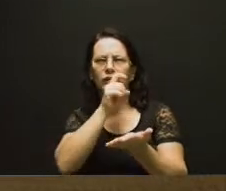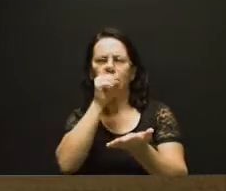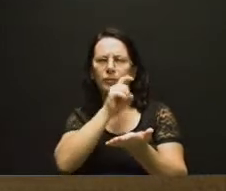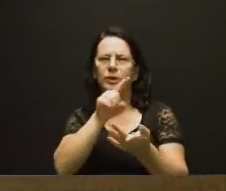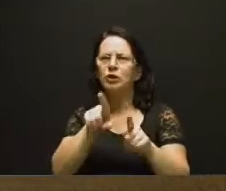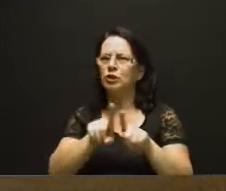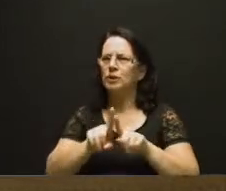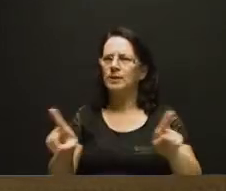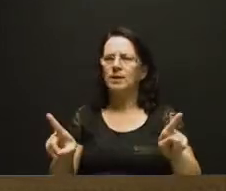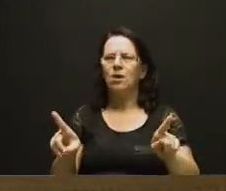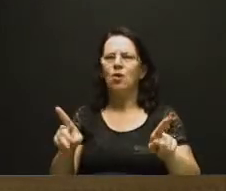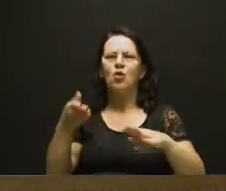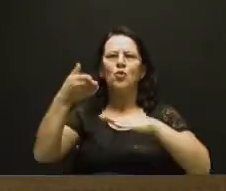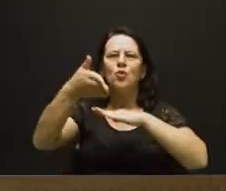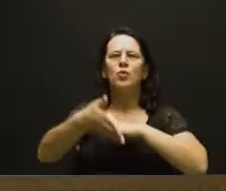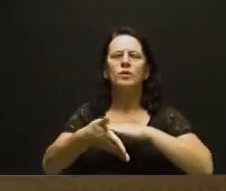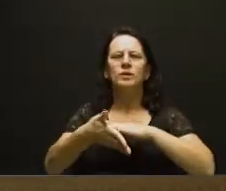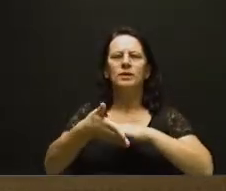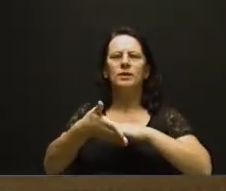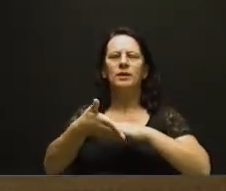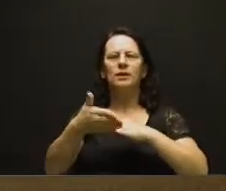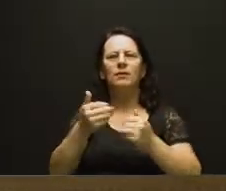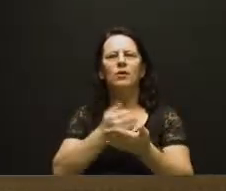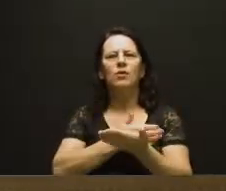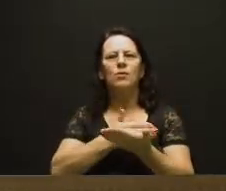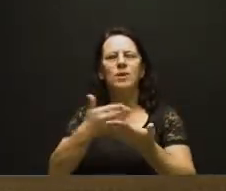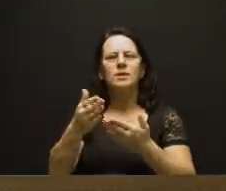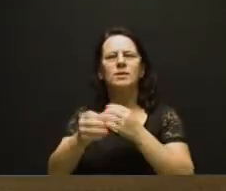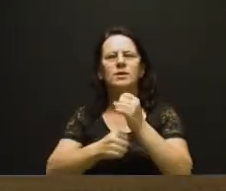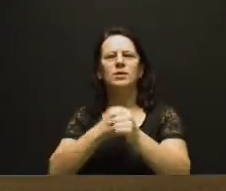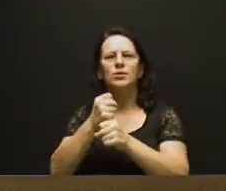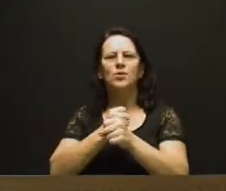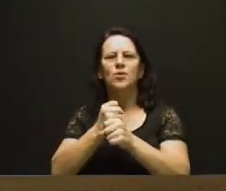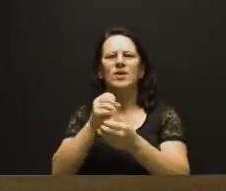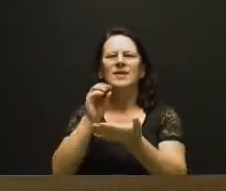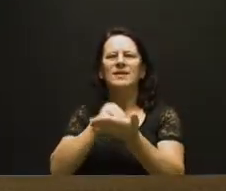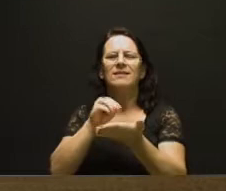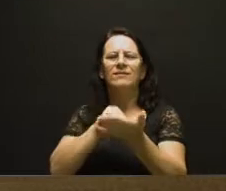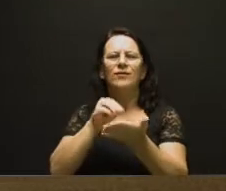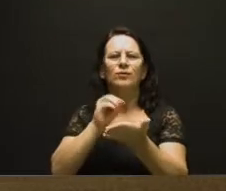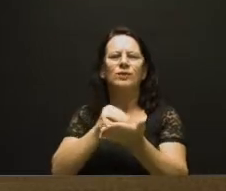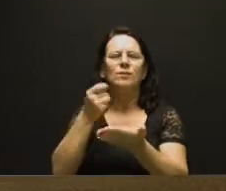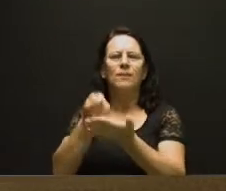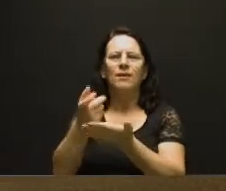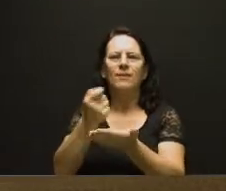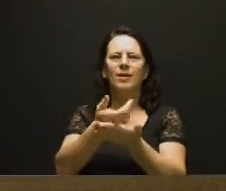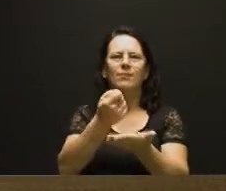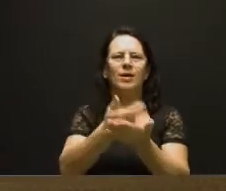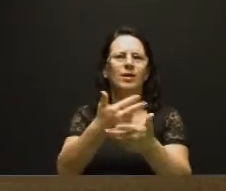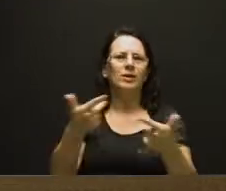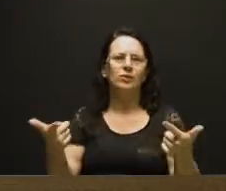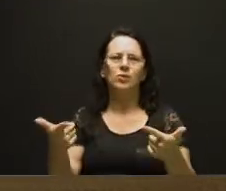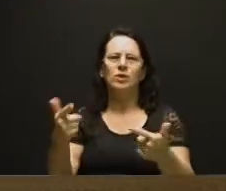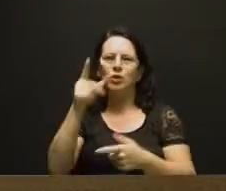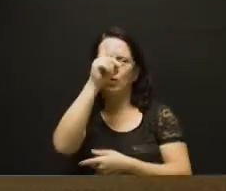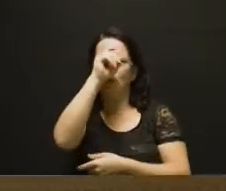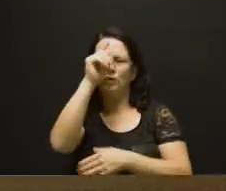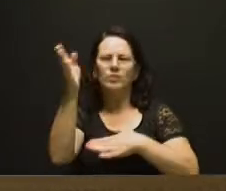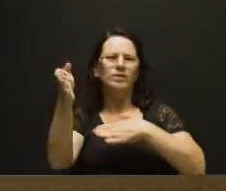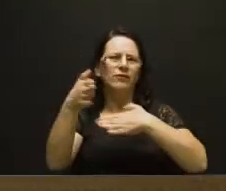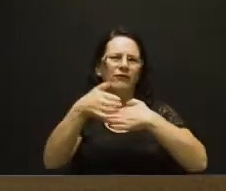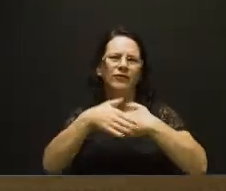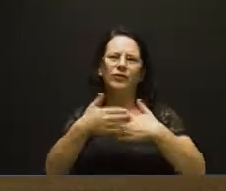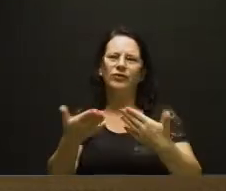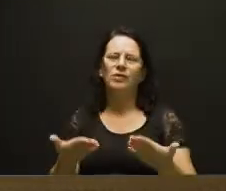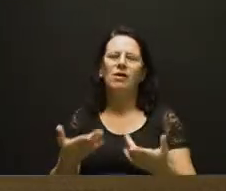hospital fechado empresa pública falida férias desde 2015 sem pagar dois décimos terceiros no ano fazer mágica um ano e meio